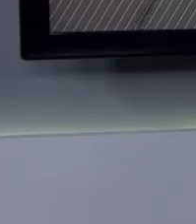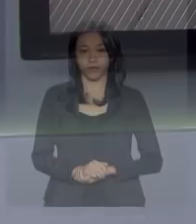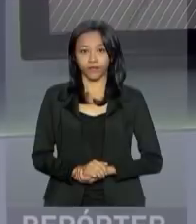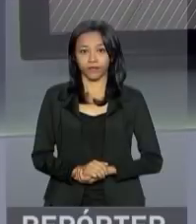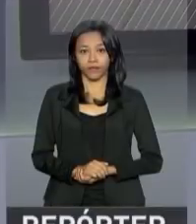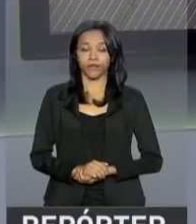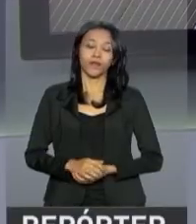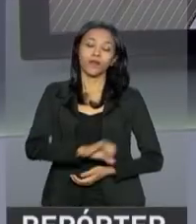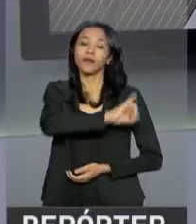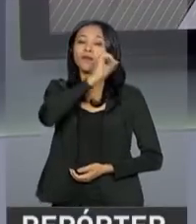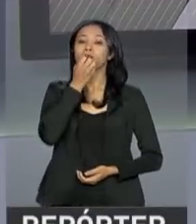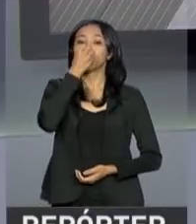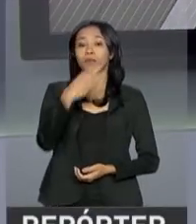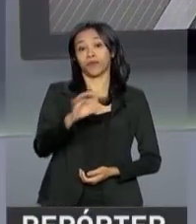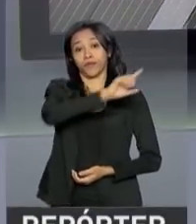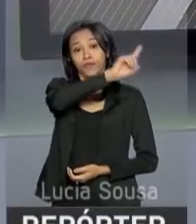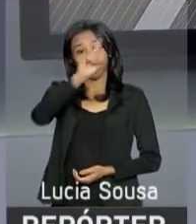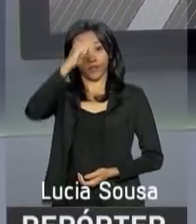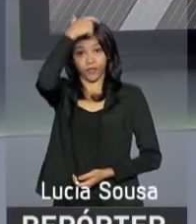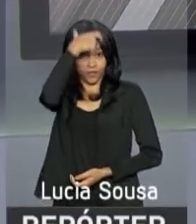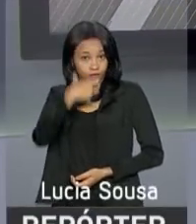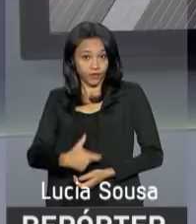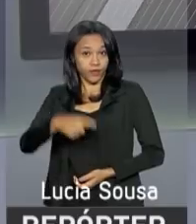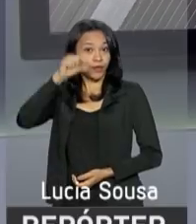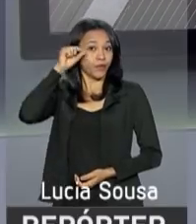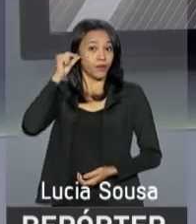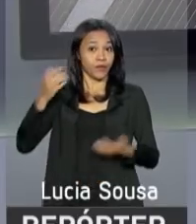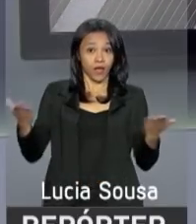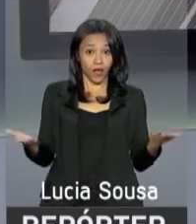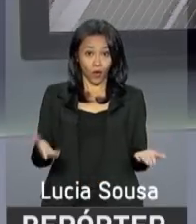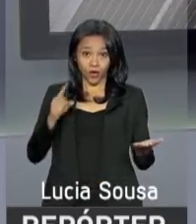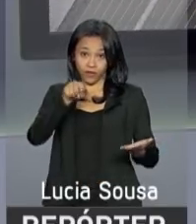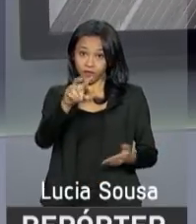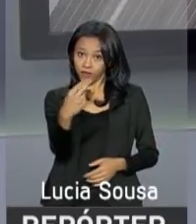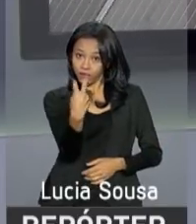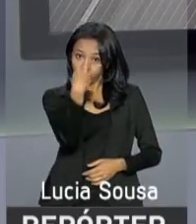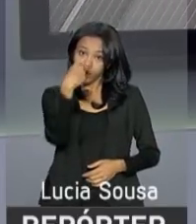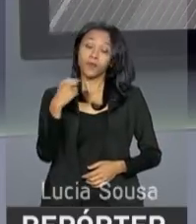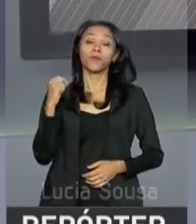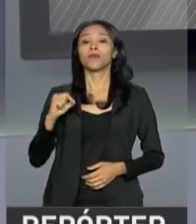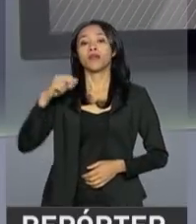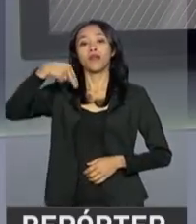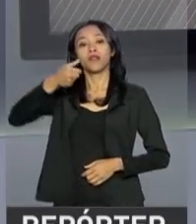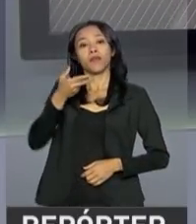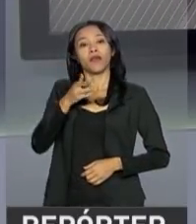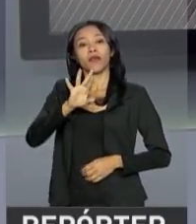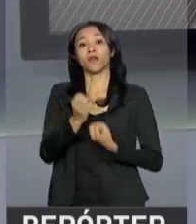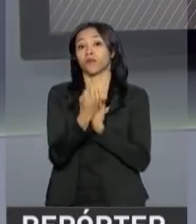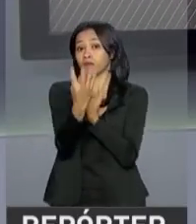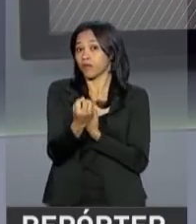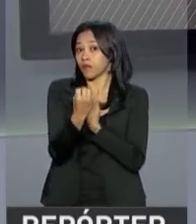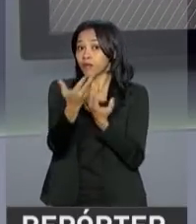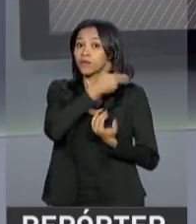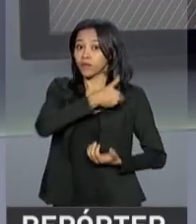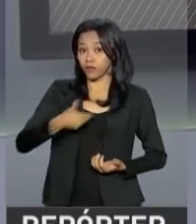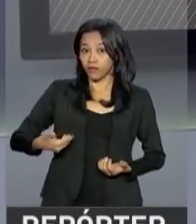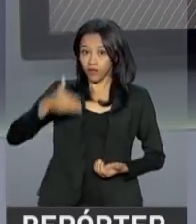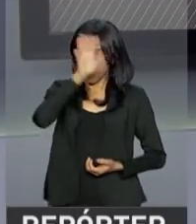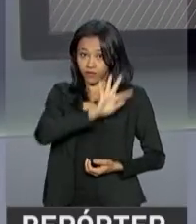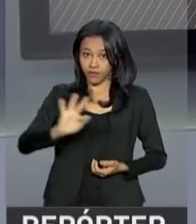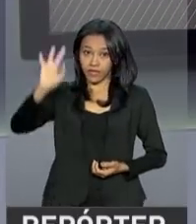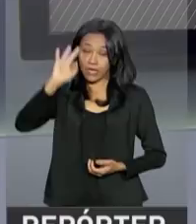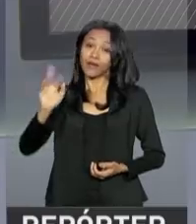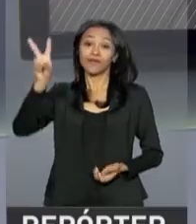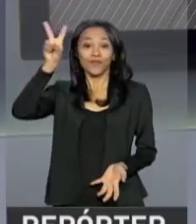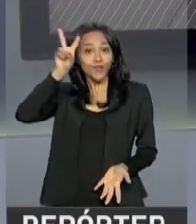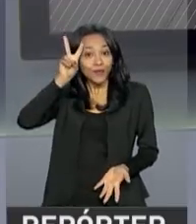olá bom dia eu sou país há dias ea partir de agora você acompanha o repórter nbr com as notícias do governo federal nesta